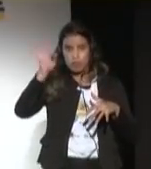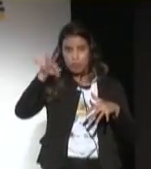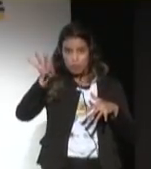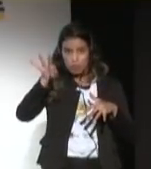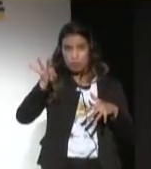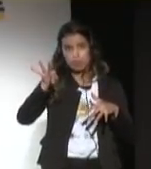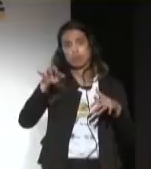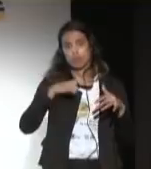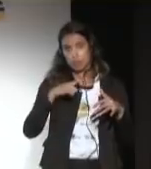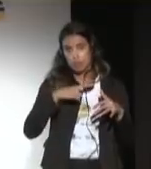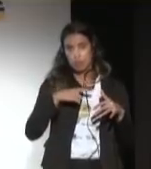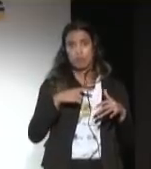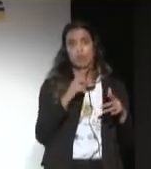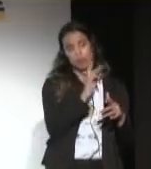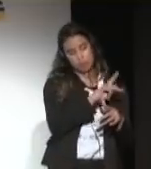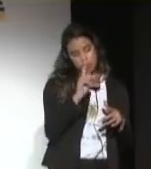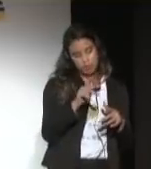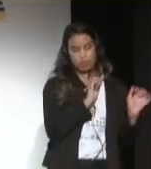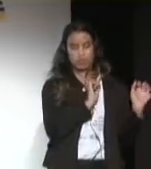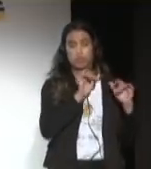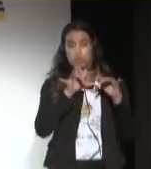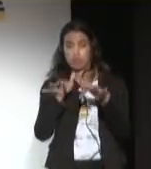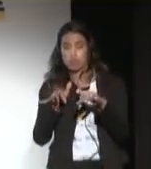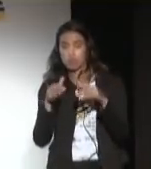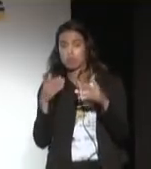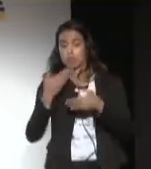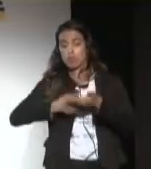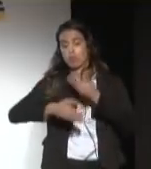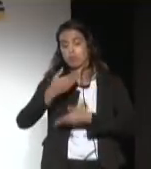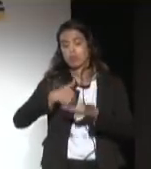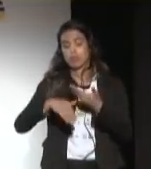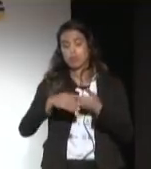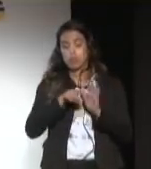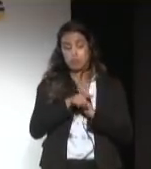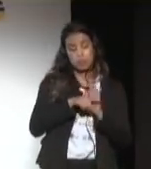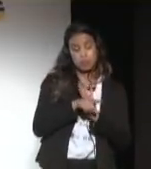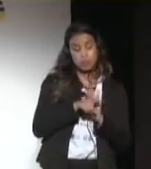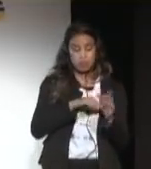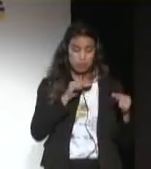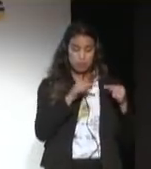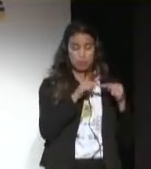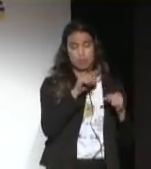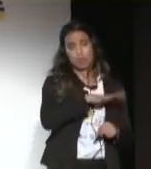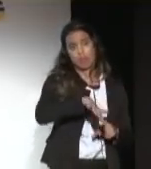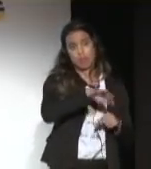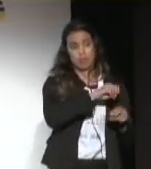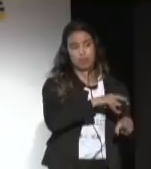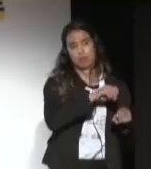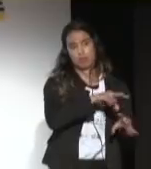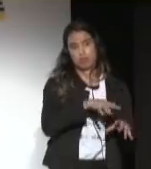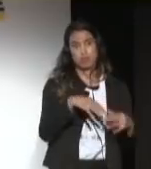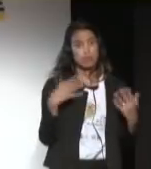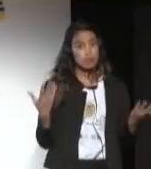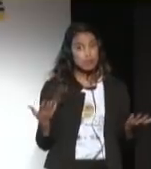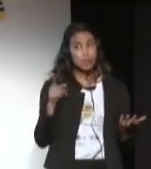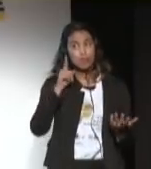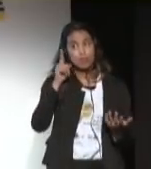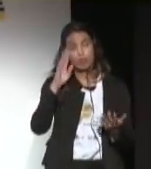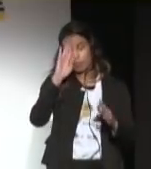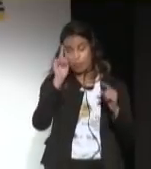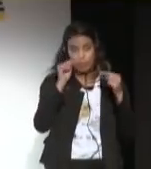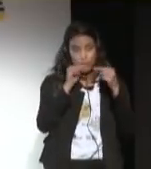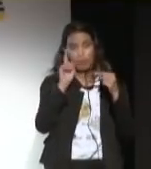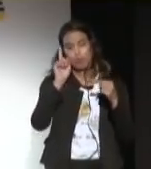se juntam e compartilham a pesquisa que fazem sobre educação. Então, a noção é continuar o seu processo